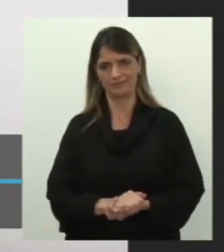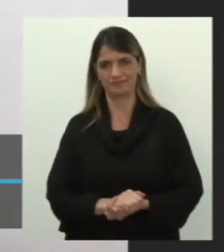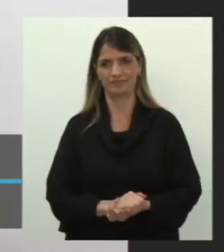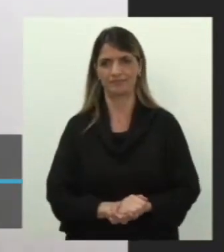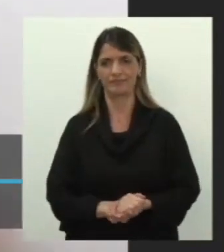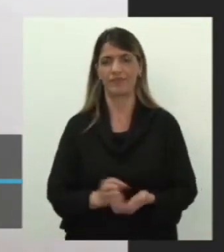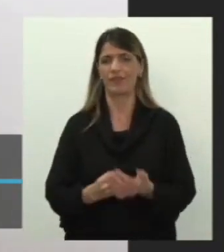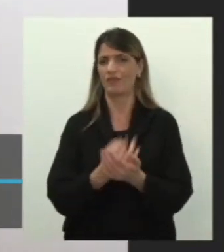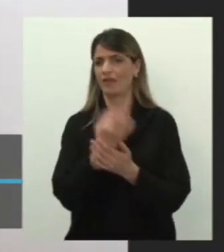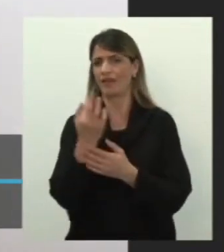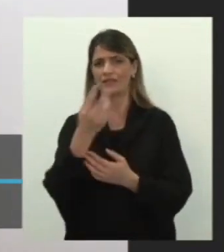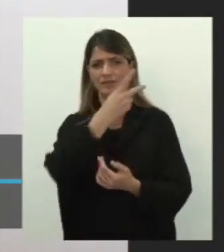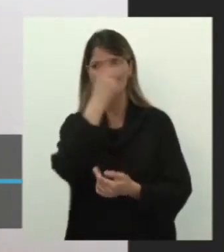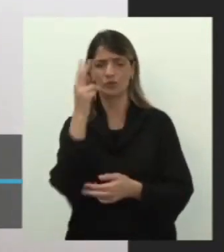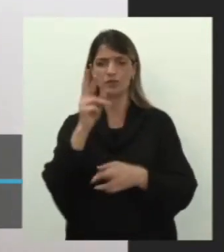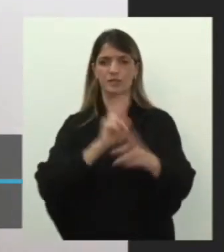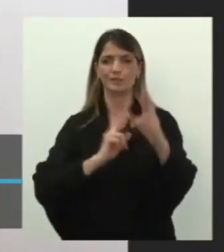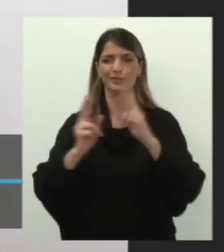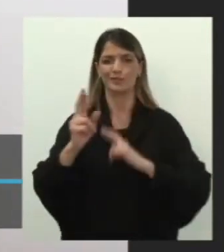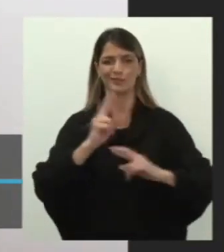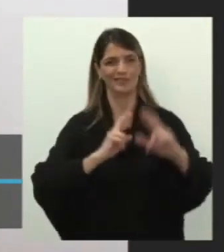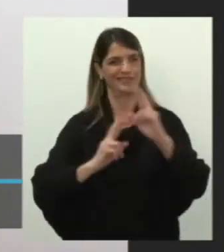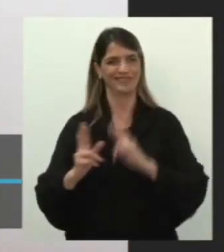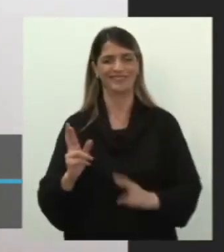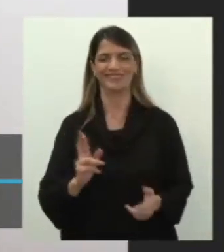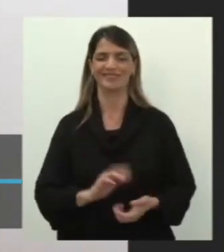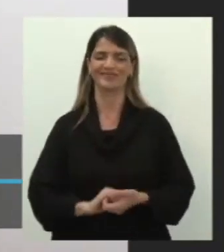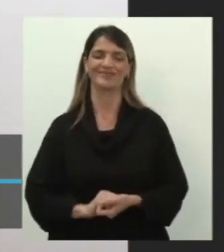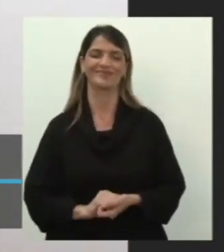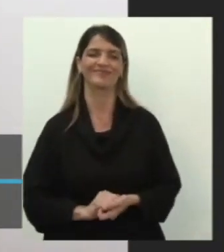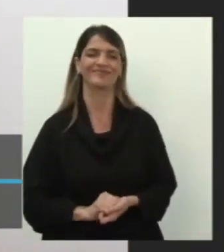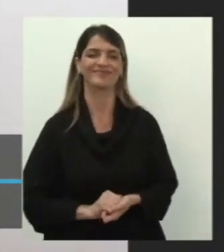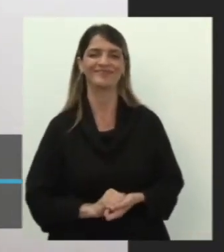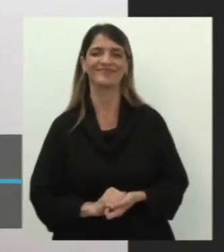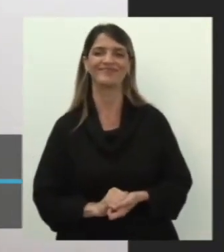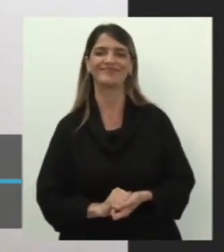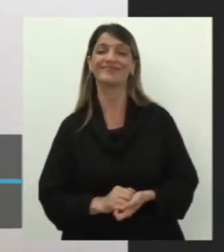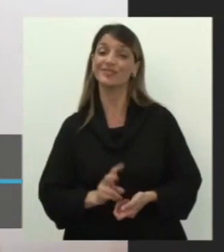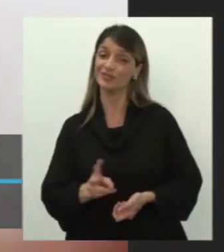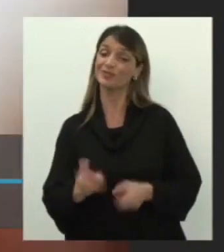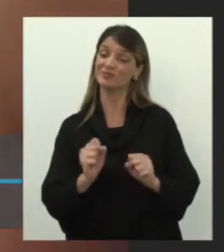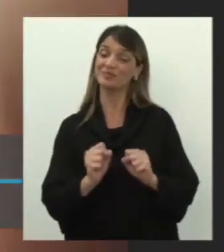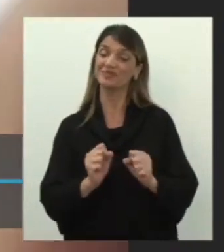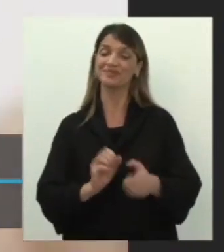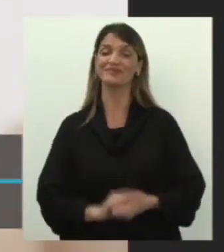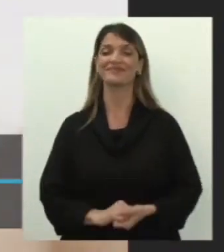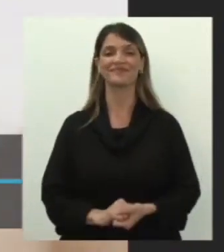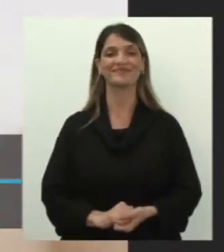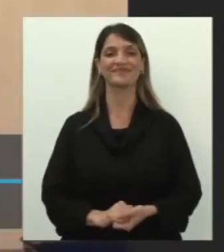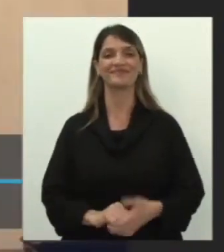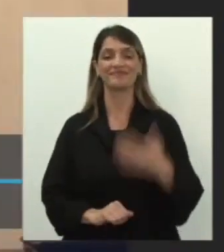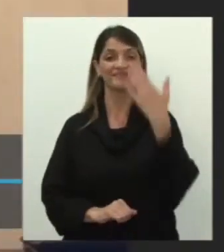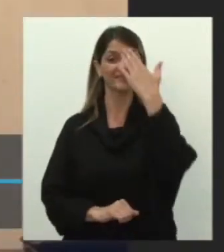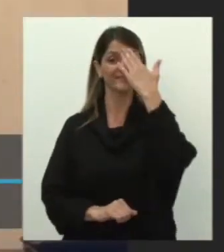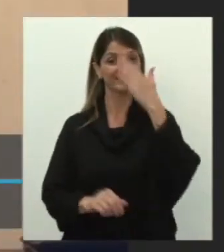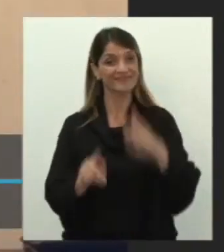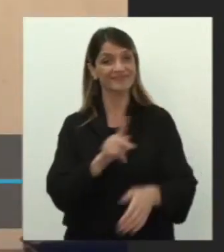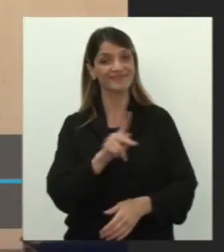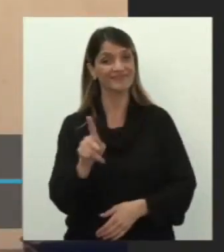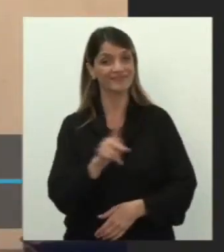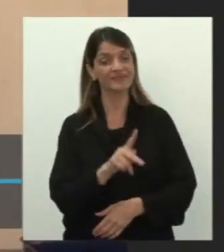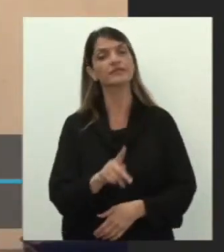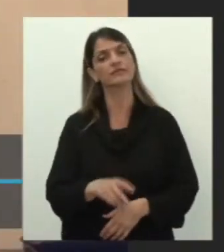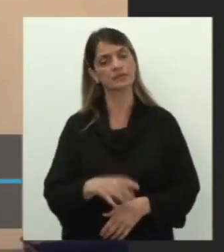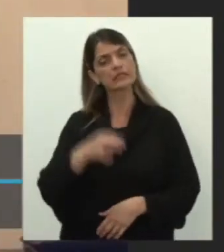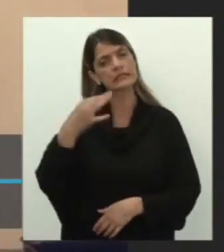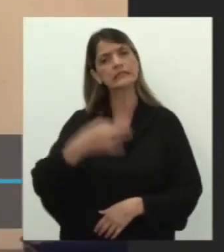colaborações, Tati, mas por enquanto vamos ficar por aqui. Pode continuar. Obrigada, professores. É isso